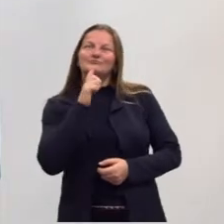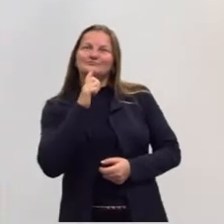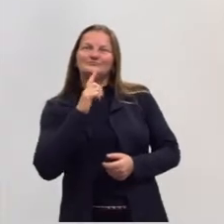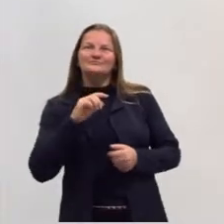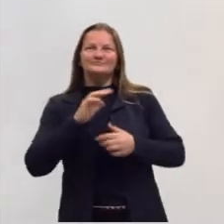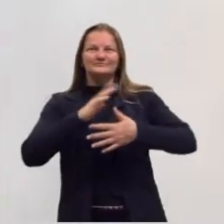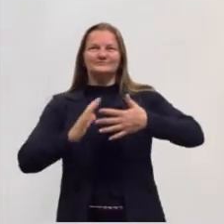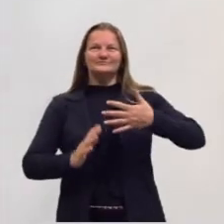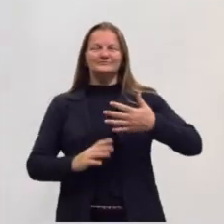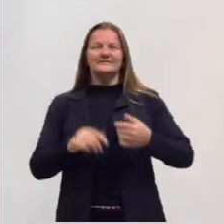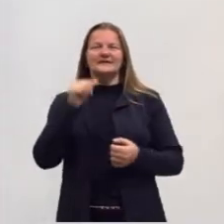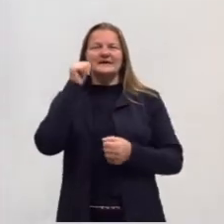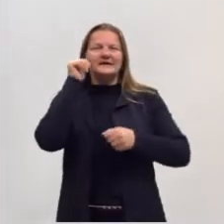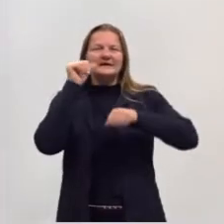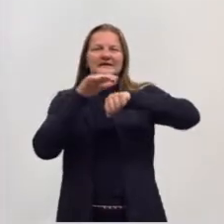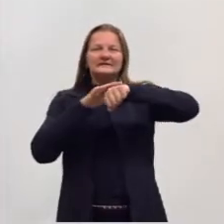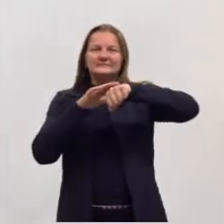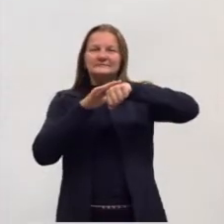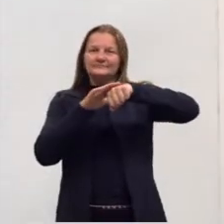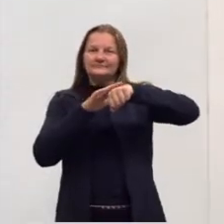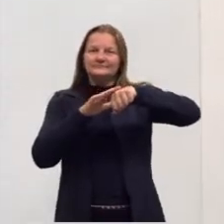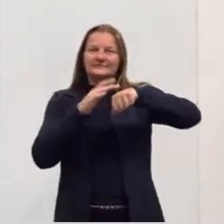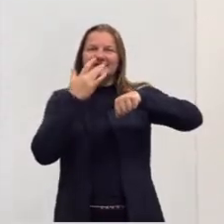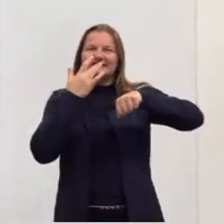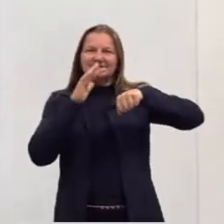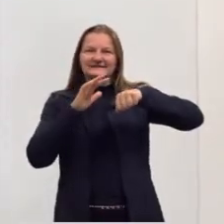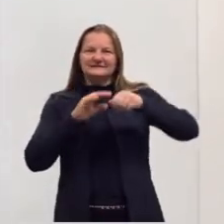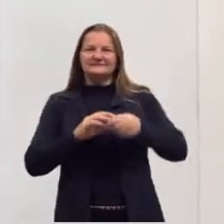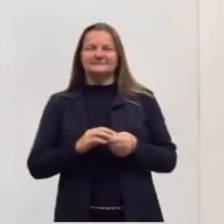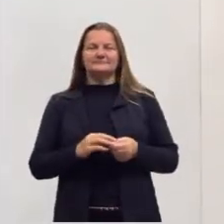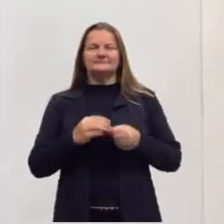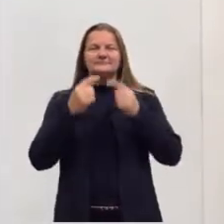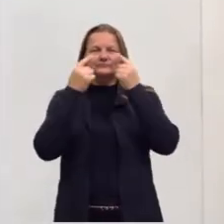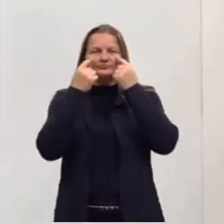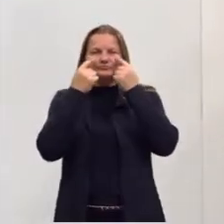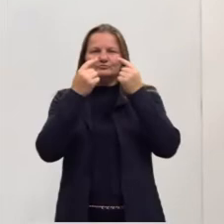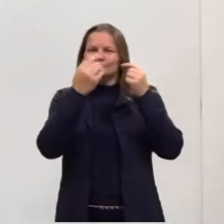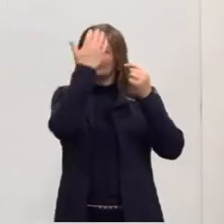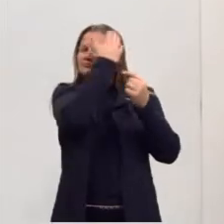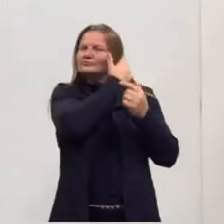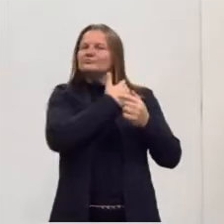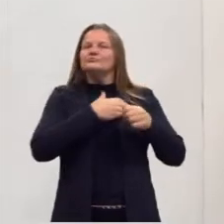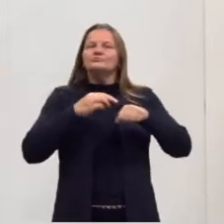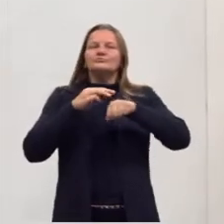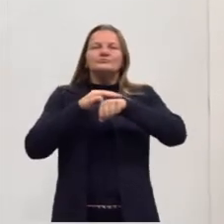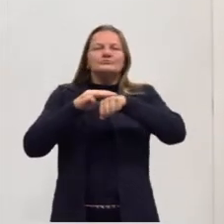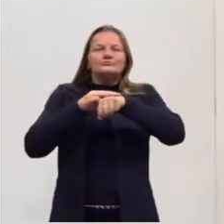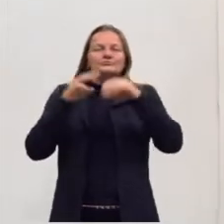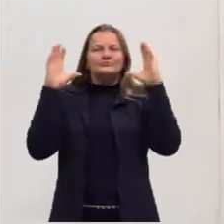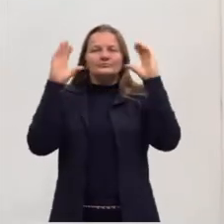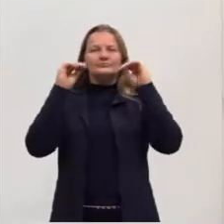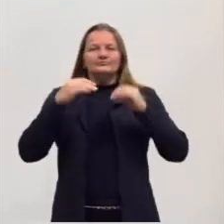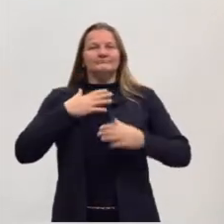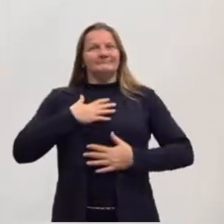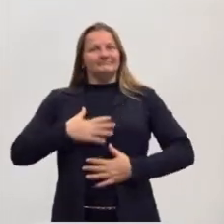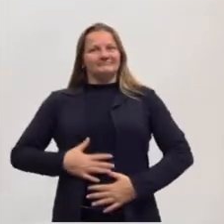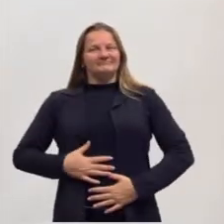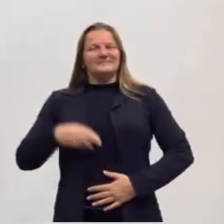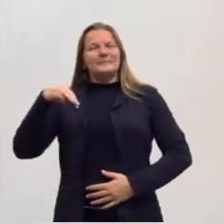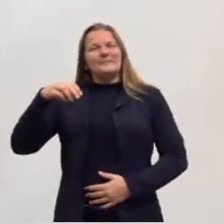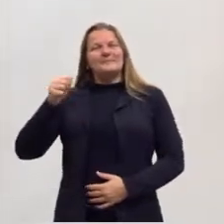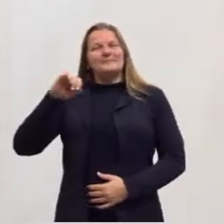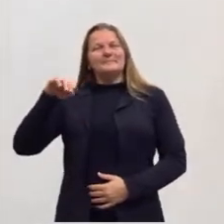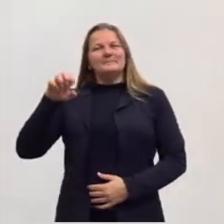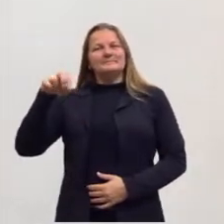Eu sou uma mulher branca de pele clara cabelos e olhos castanhos Estou vestindo uma camiseta do pré-enem na cor